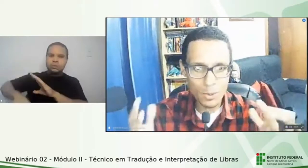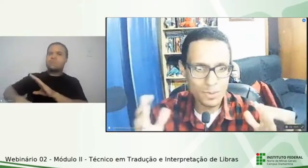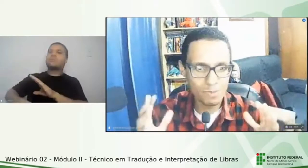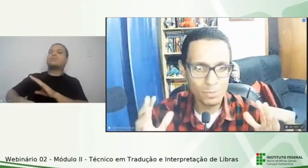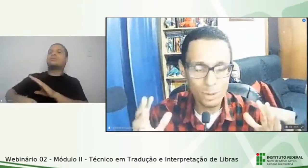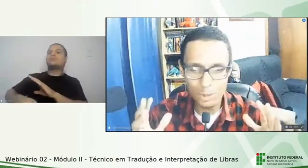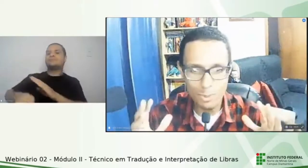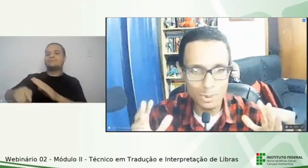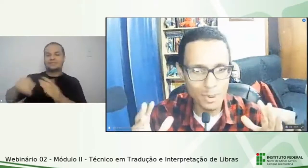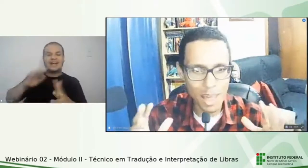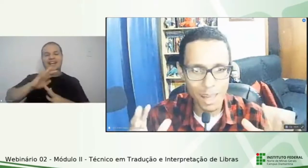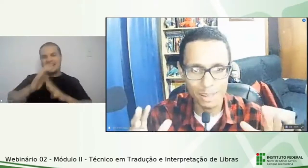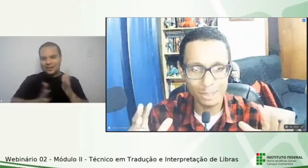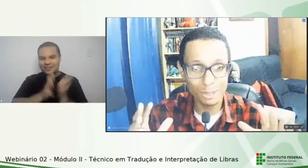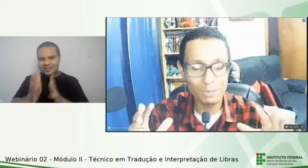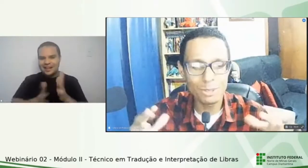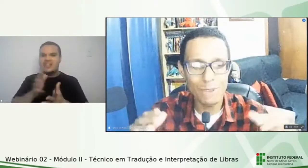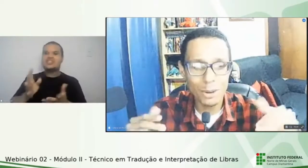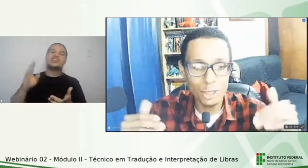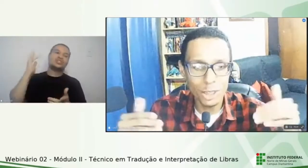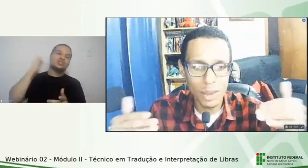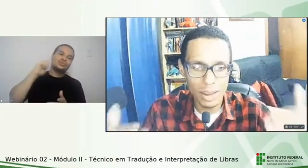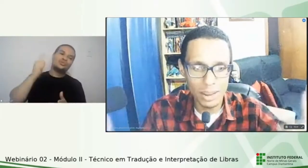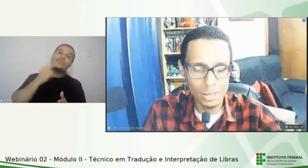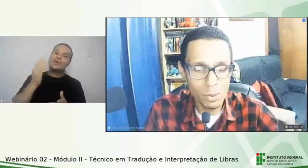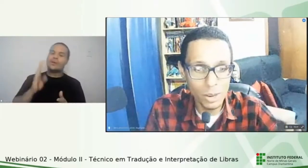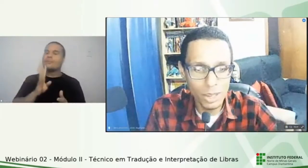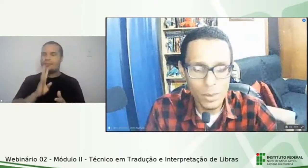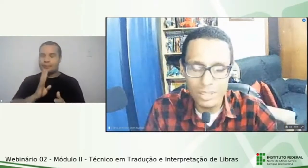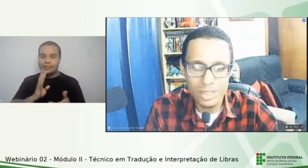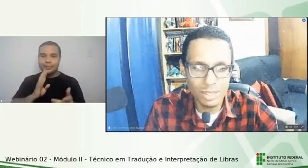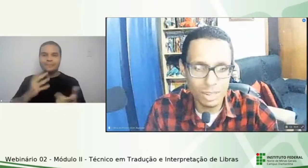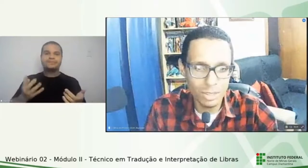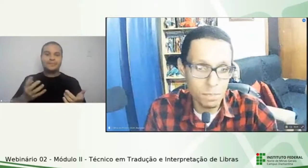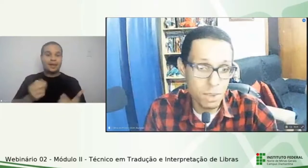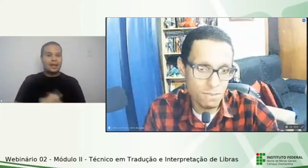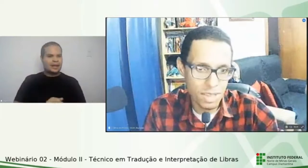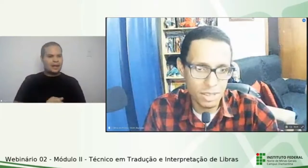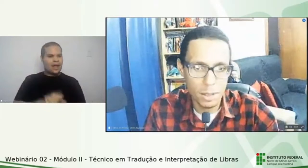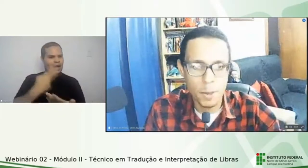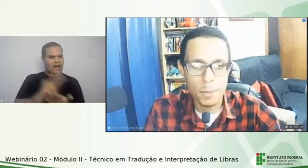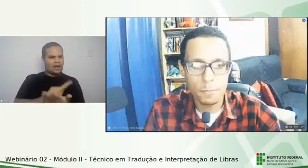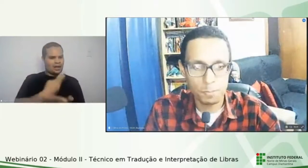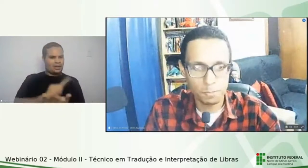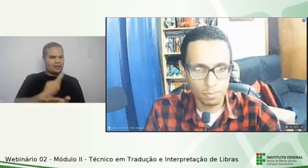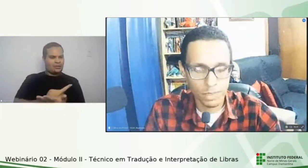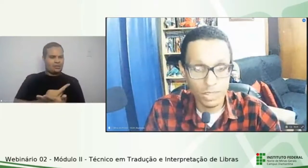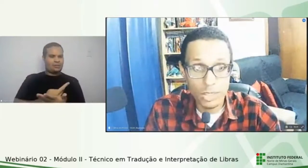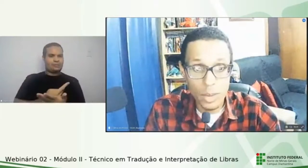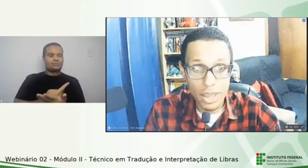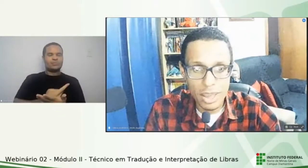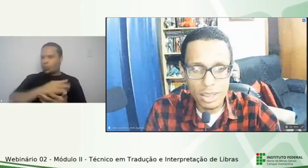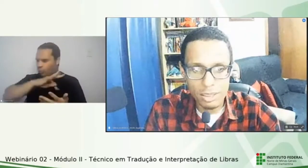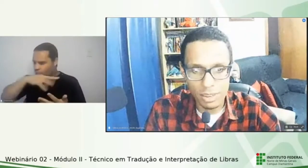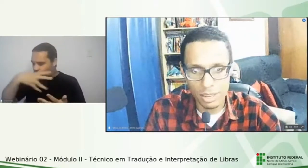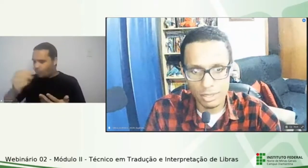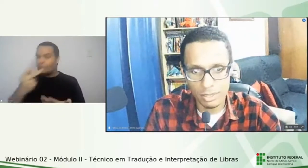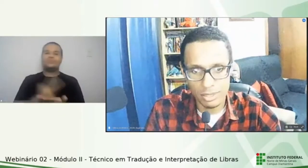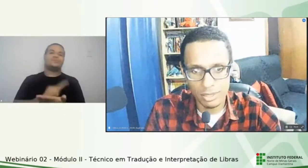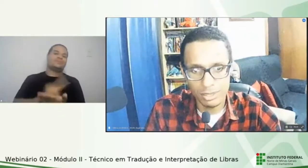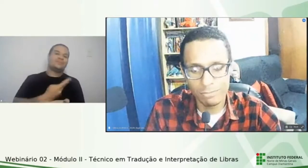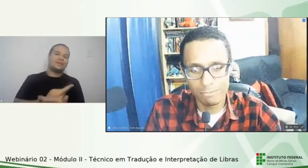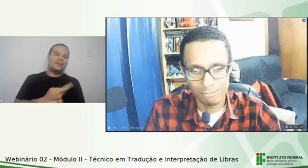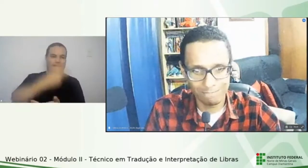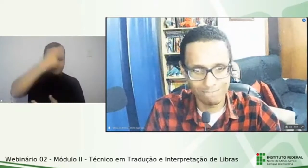errou? Todo mundo erra. Todo mundo vai continuar errando, porque não existe tradução perfeita. São